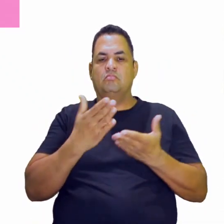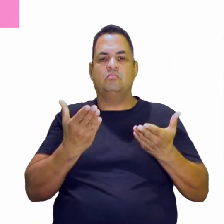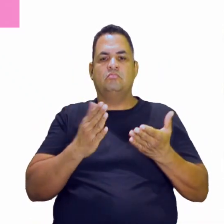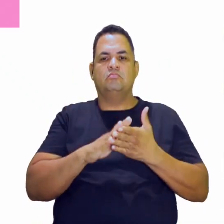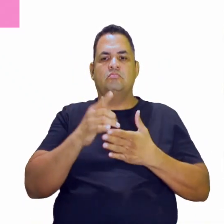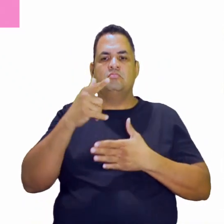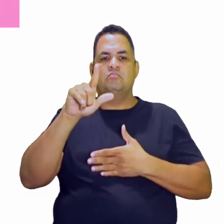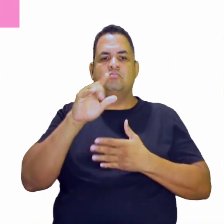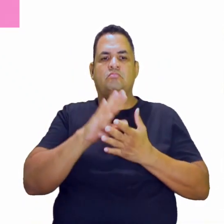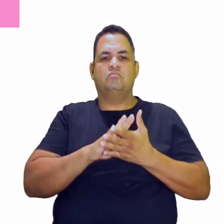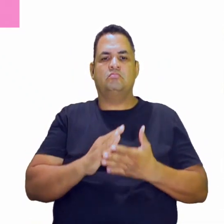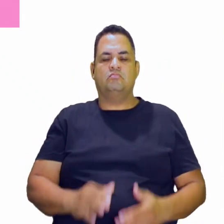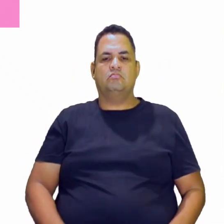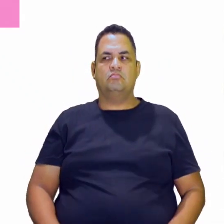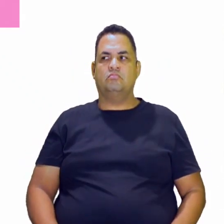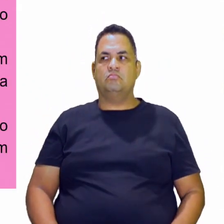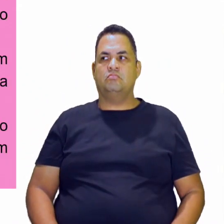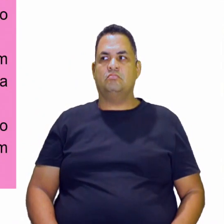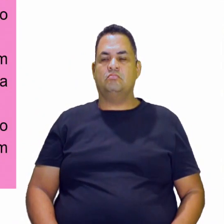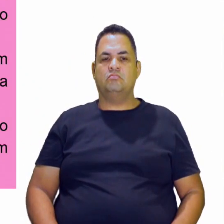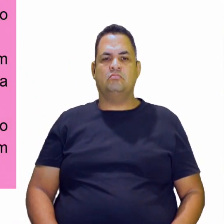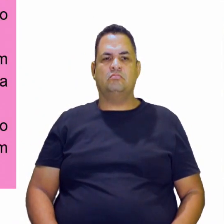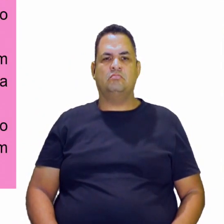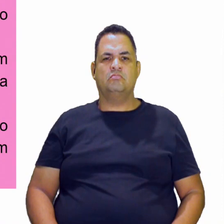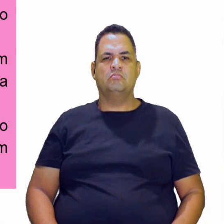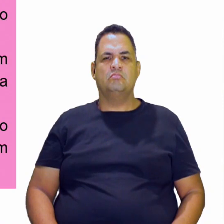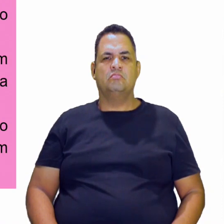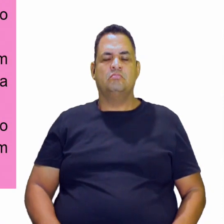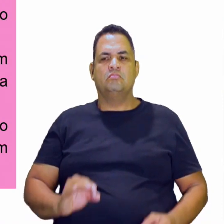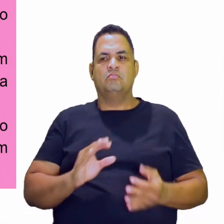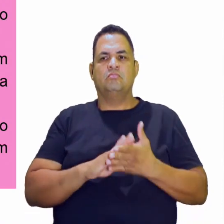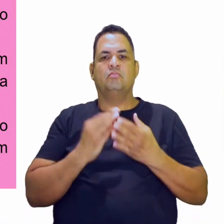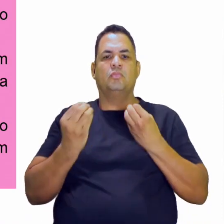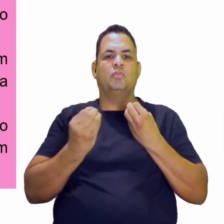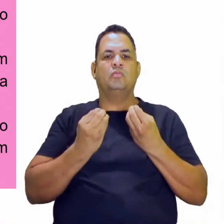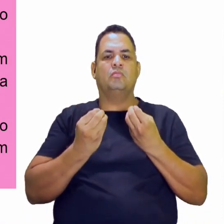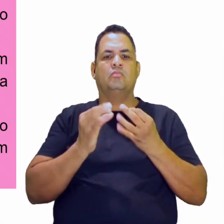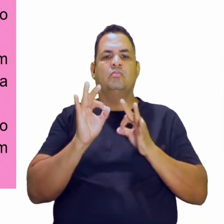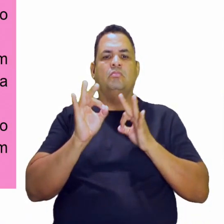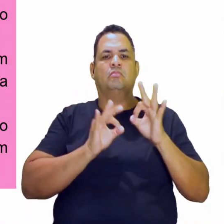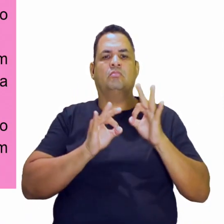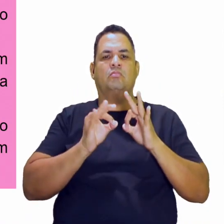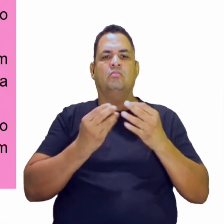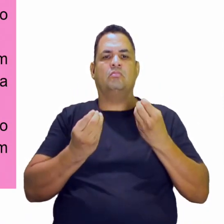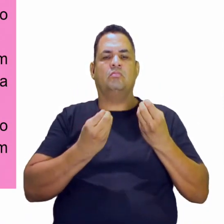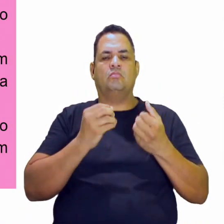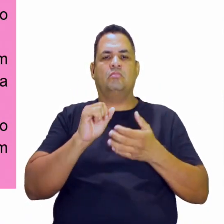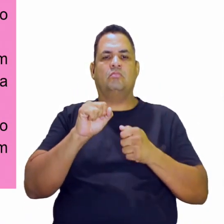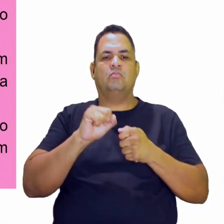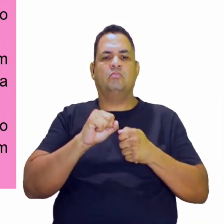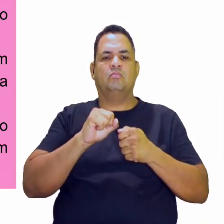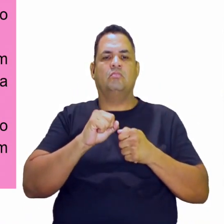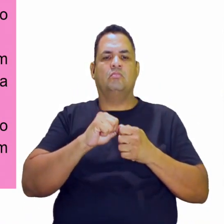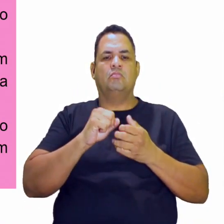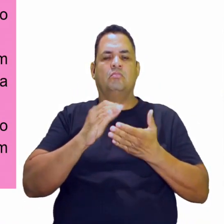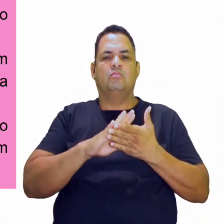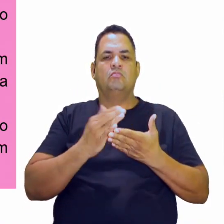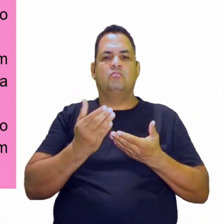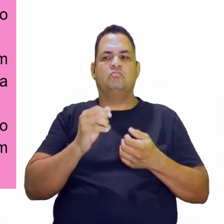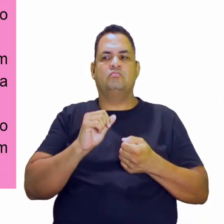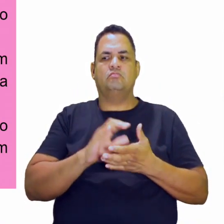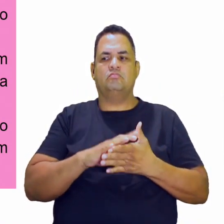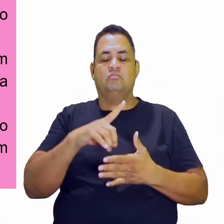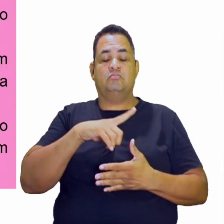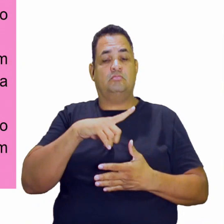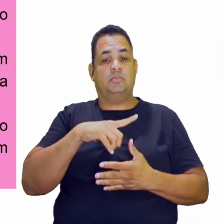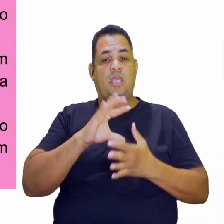ou outra mais. Então, querido, como organizar? Vocês têm liberdade para